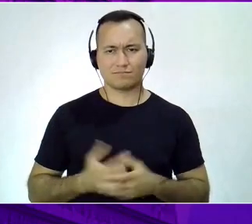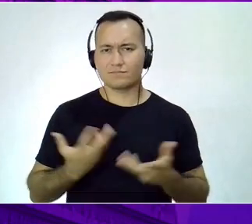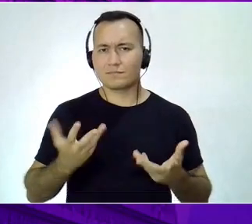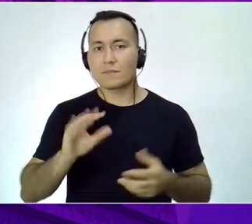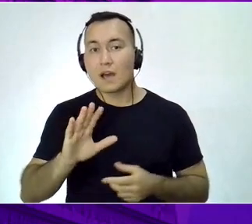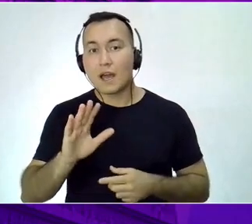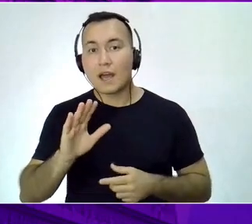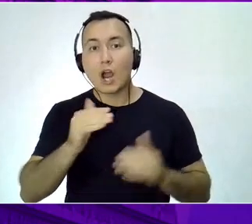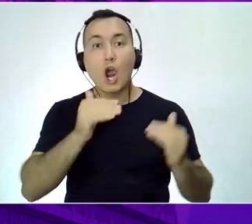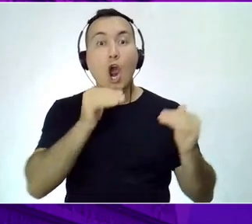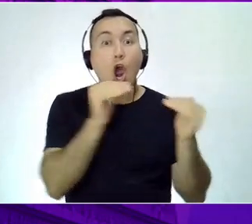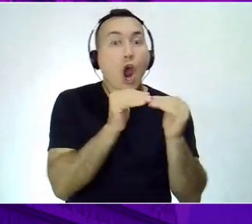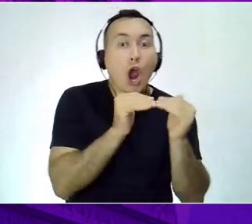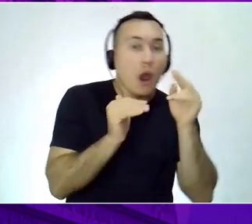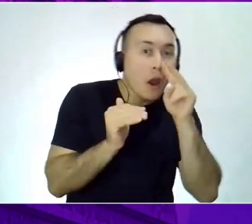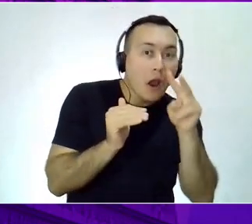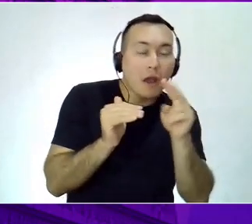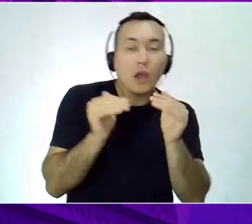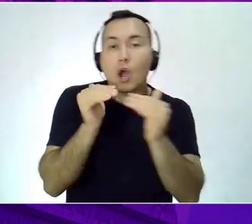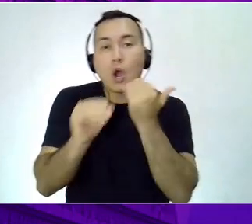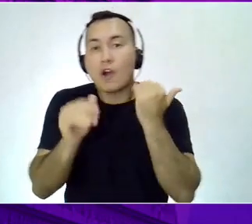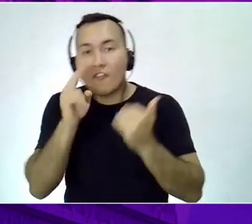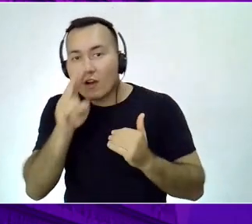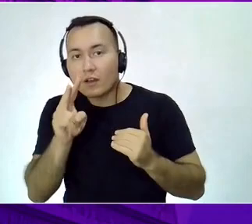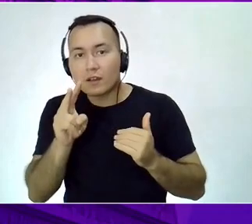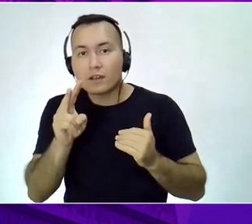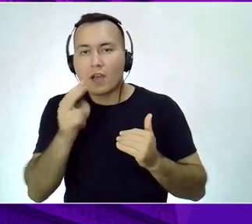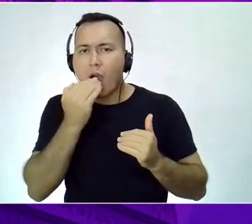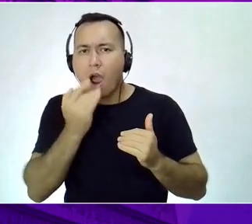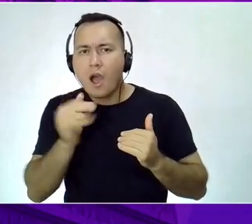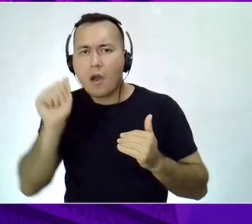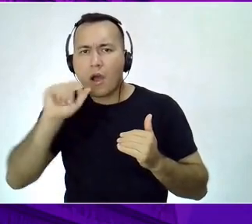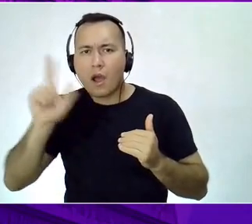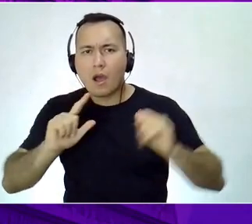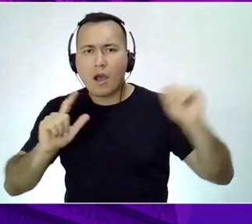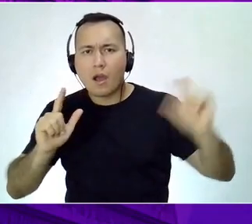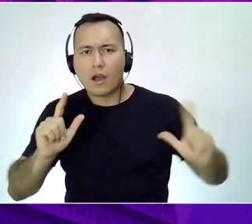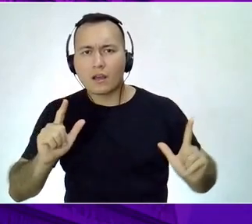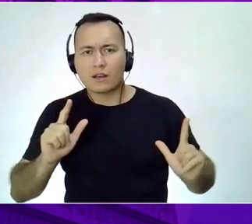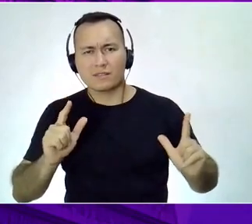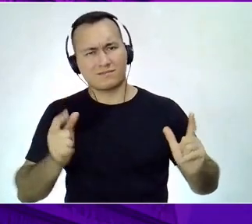na retina, né? A legenda está do lado de fora, fica difícil a gente